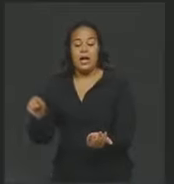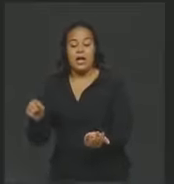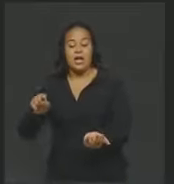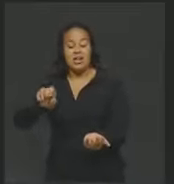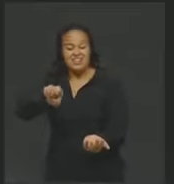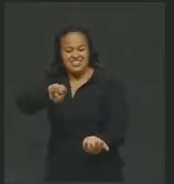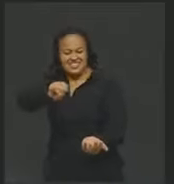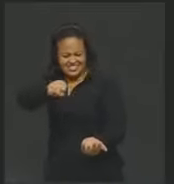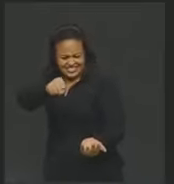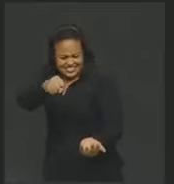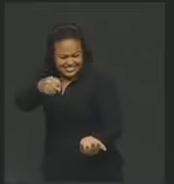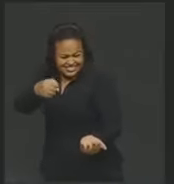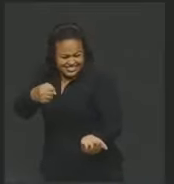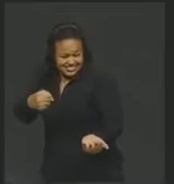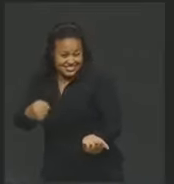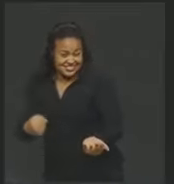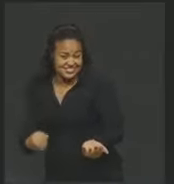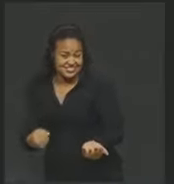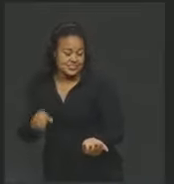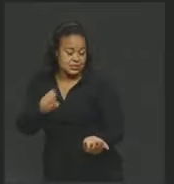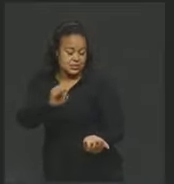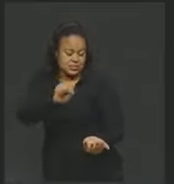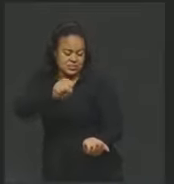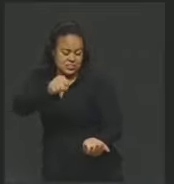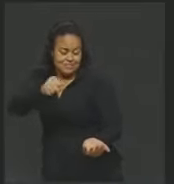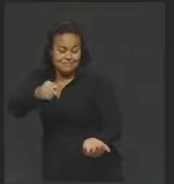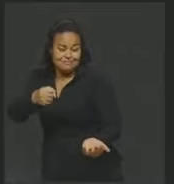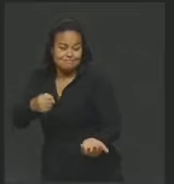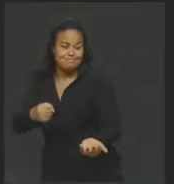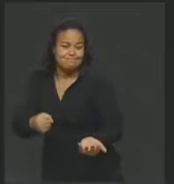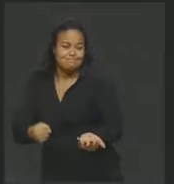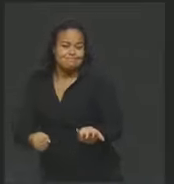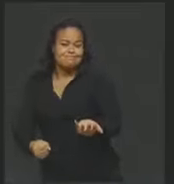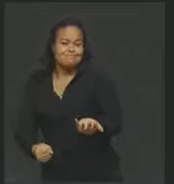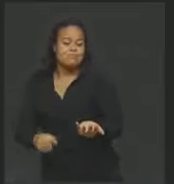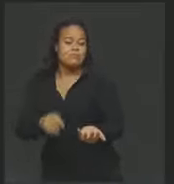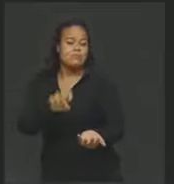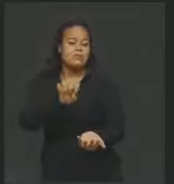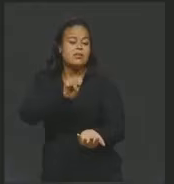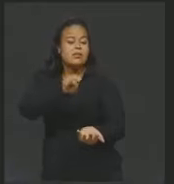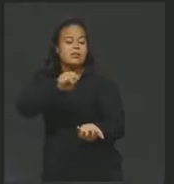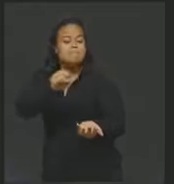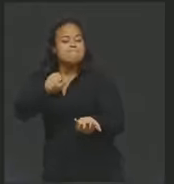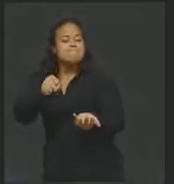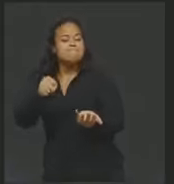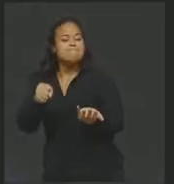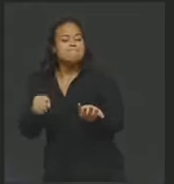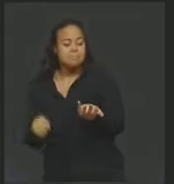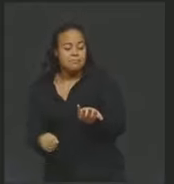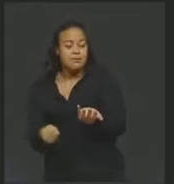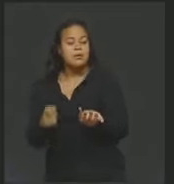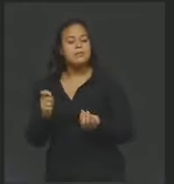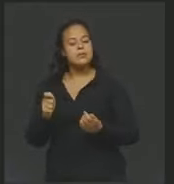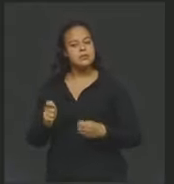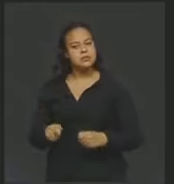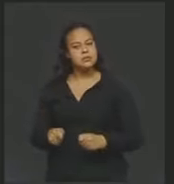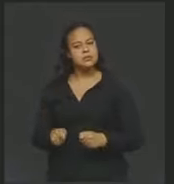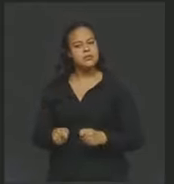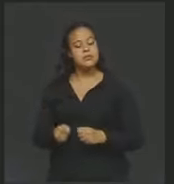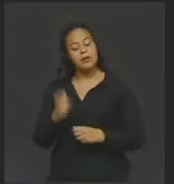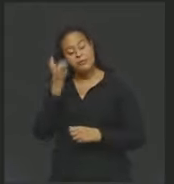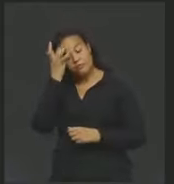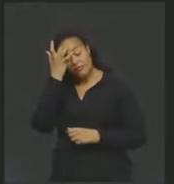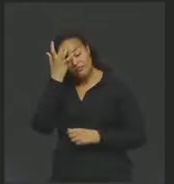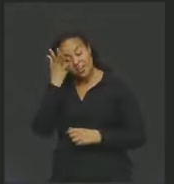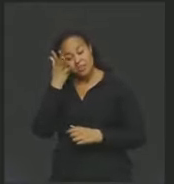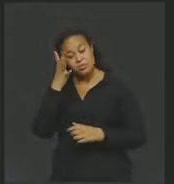ela continua sendo 10 newtons. Sei lá, para deslocar ela 1 metro. Então, a rodana fixa, ela facilita essa posição para